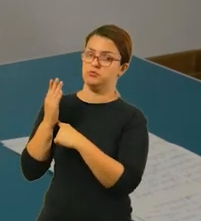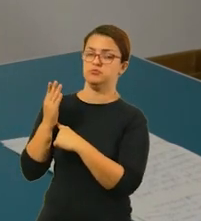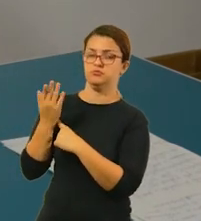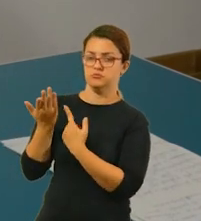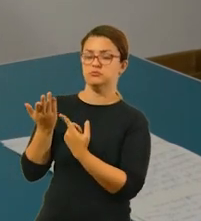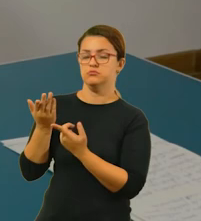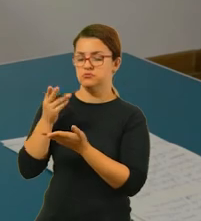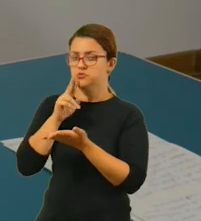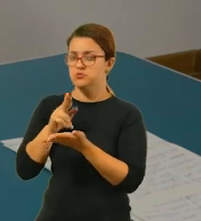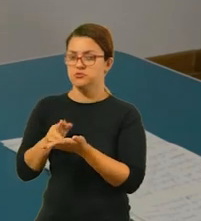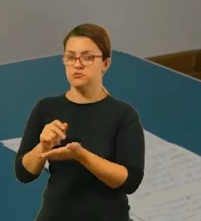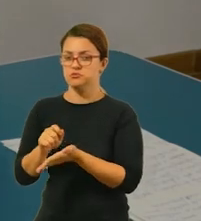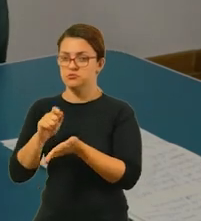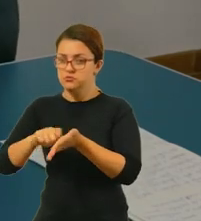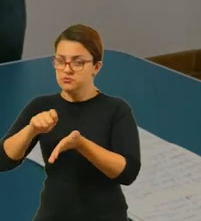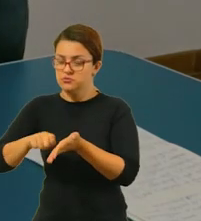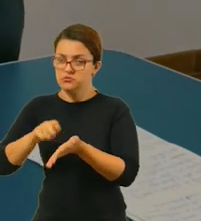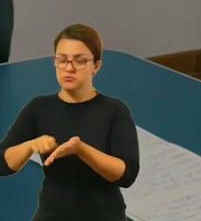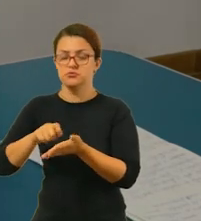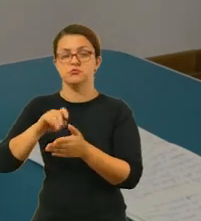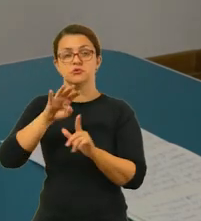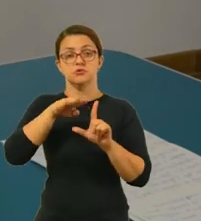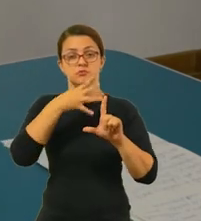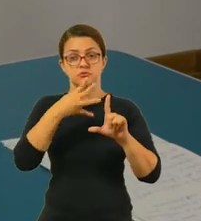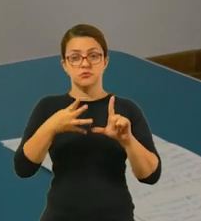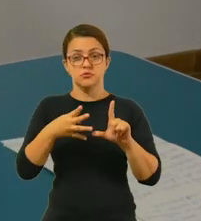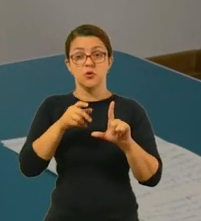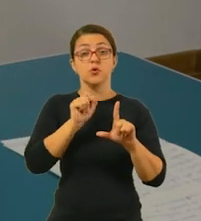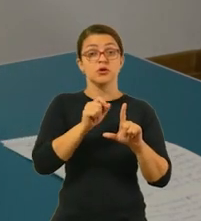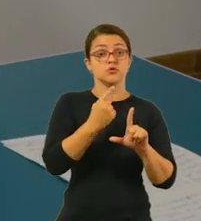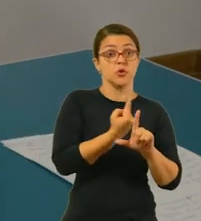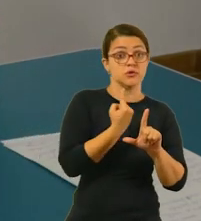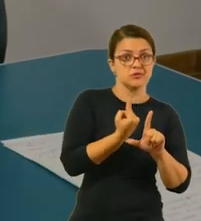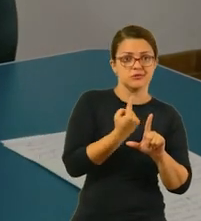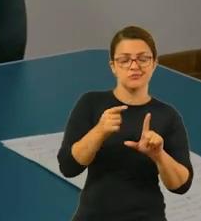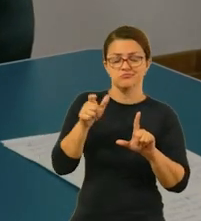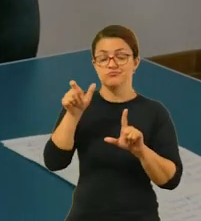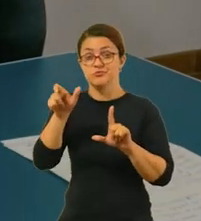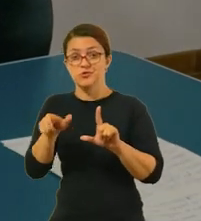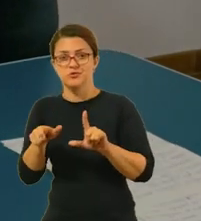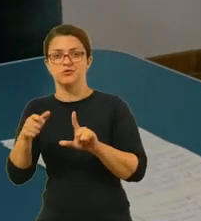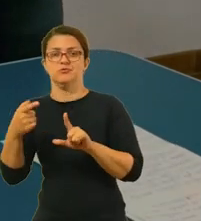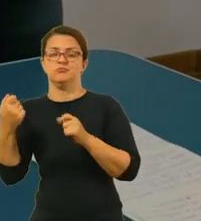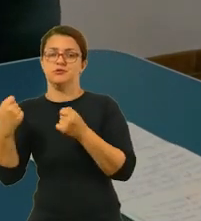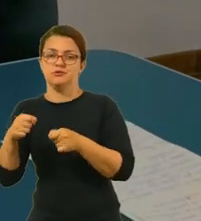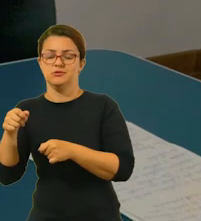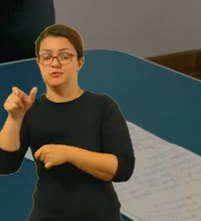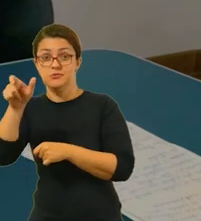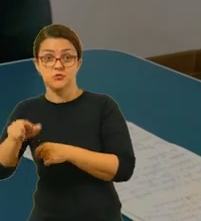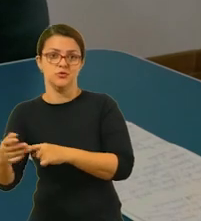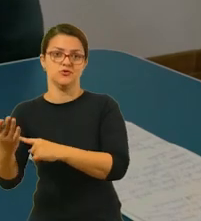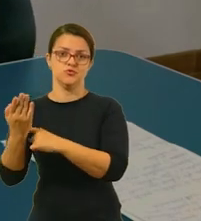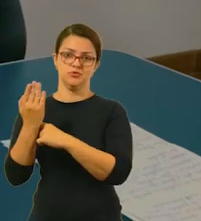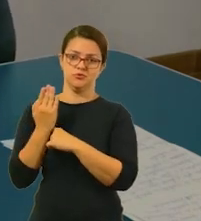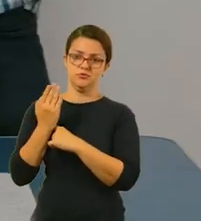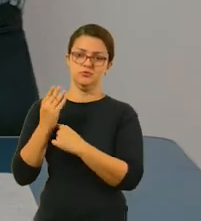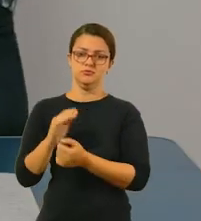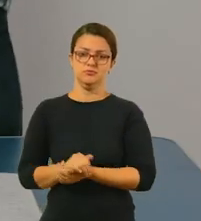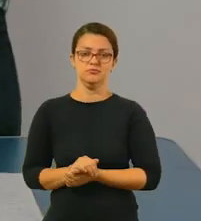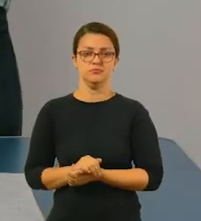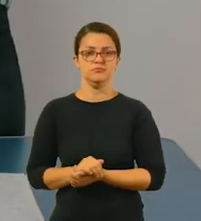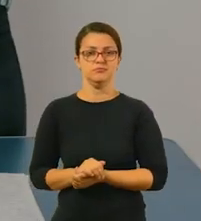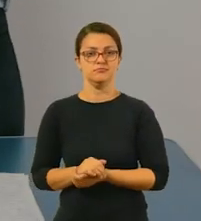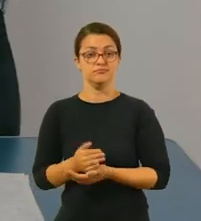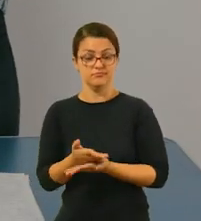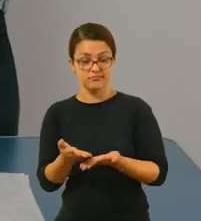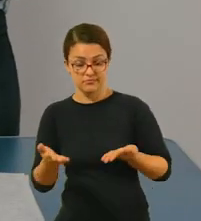Então, preenche aí a sua tabela, tá? Colocando o que faz sozinho e o que precisa da ajuda de outra pessoa, ok? Bem, crianças, essas